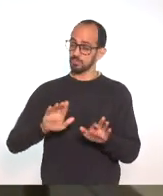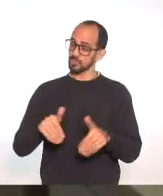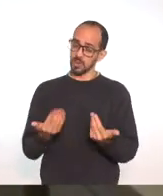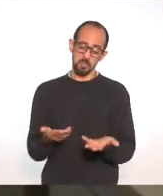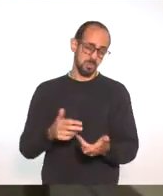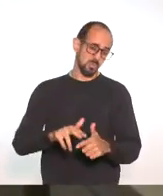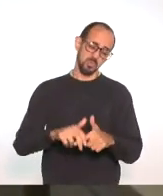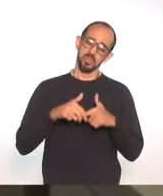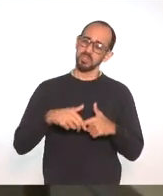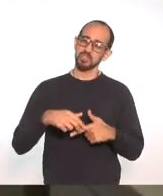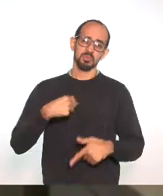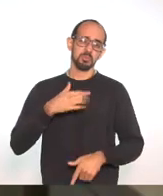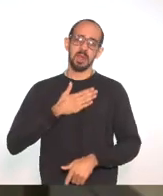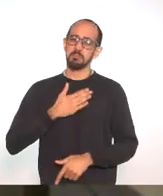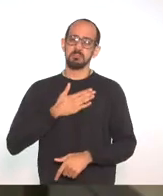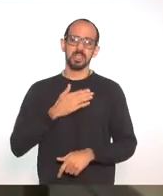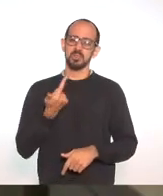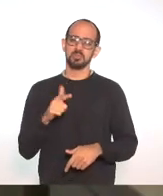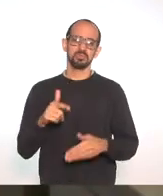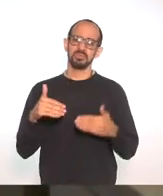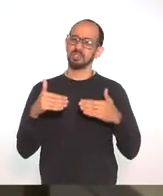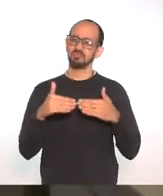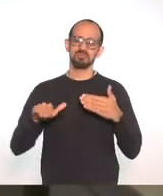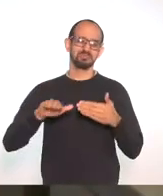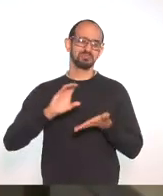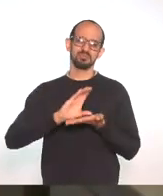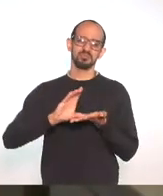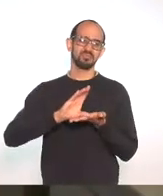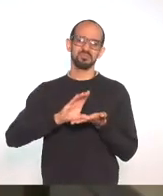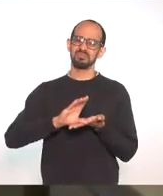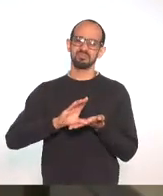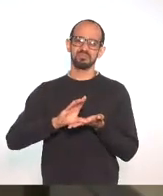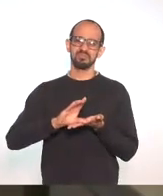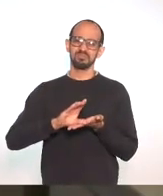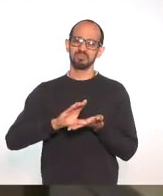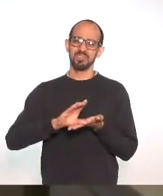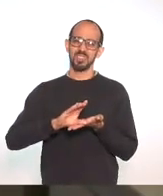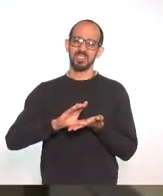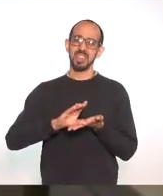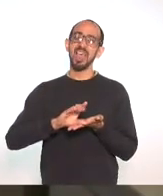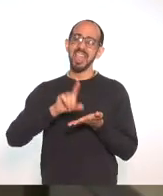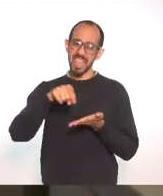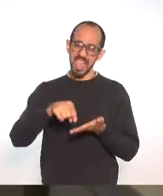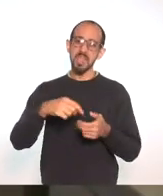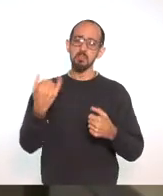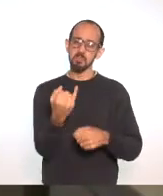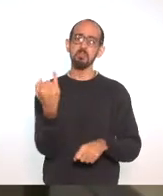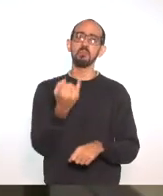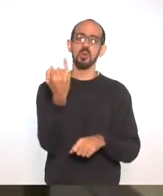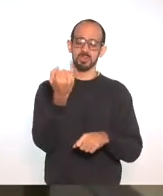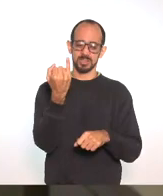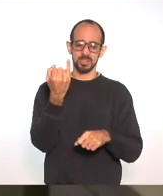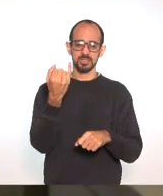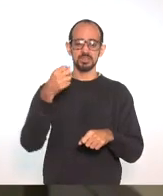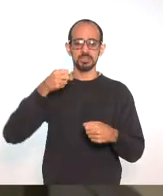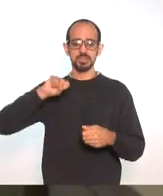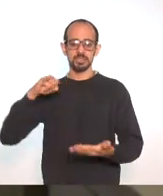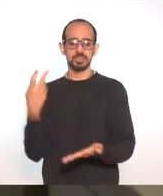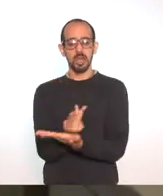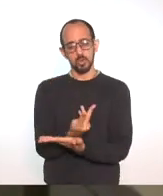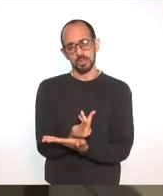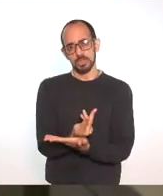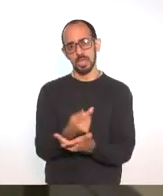inconstitucionalidade da matéria mas não vejo mesmo acho até desejável acha até